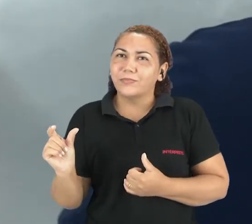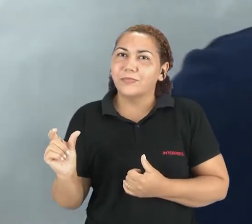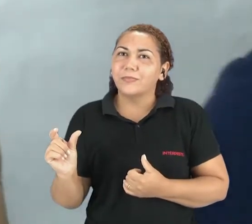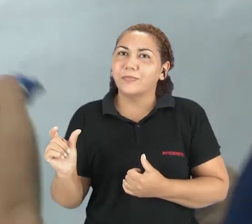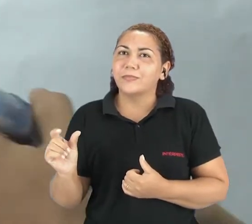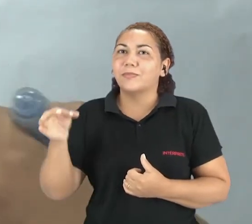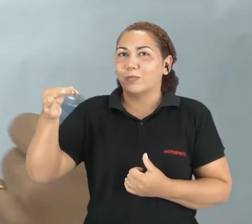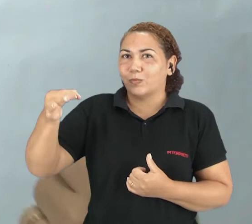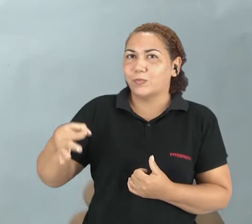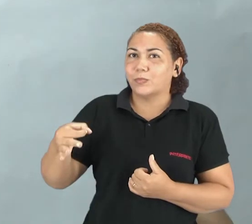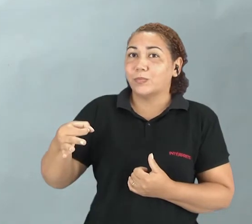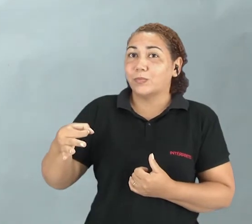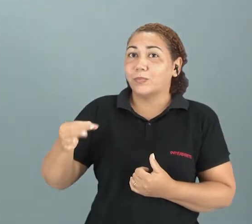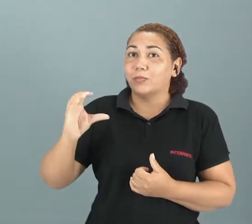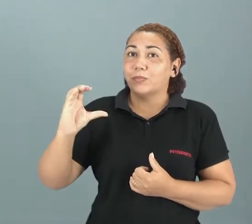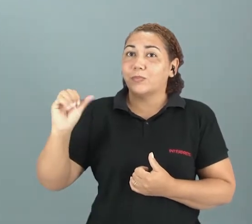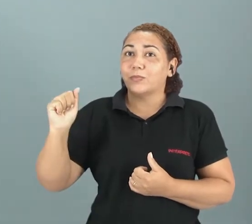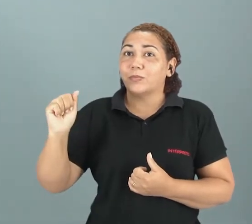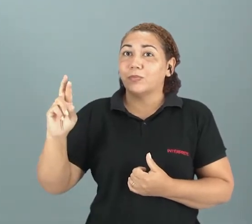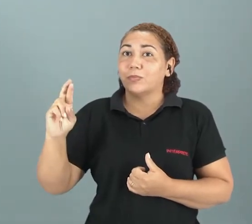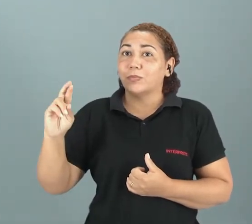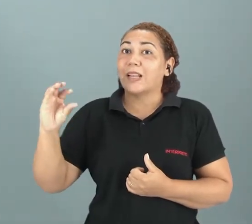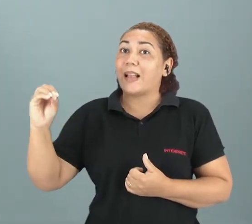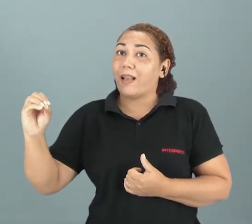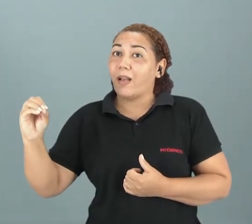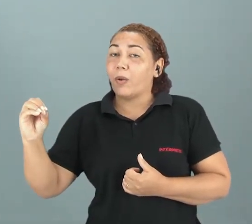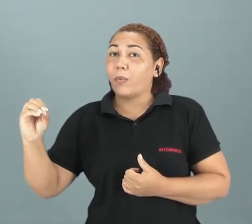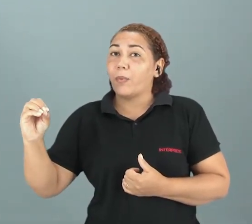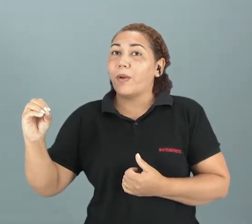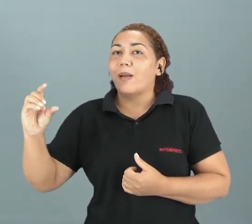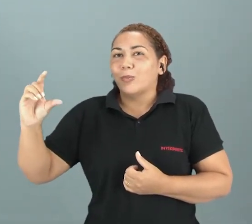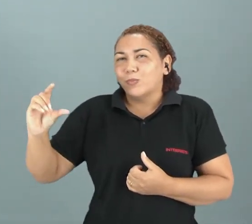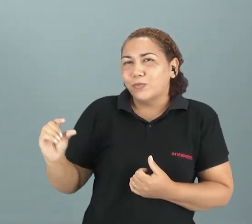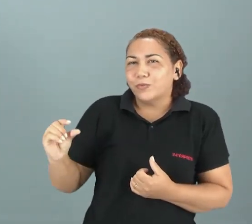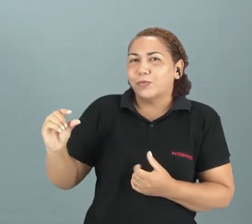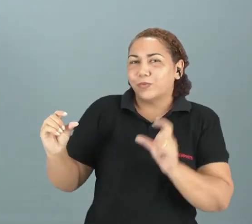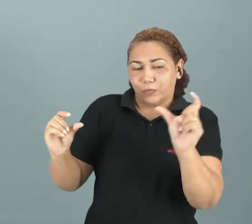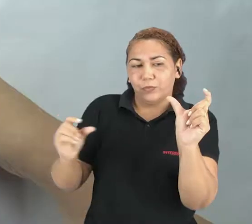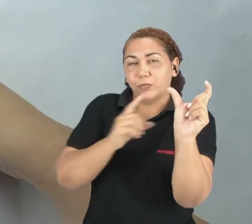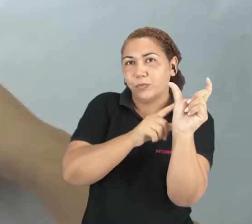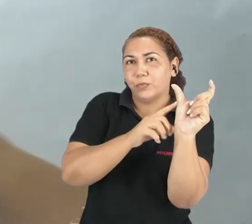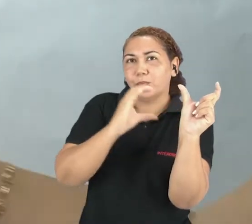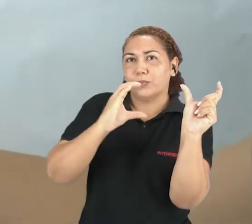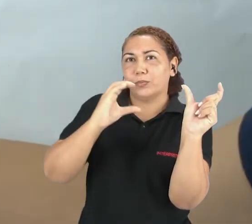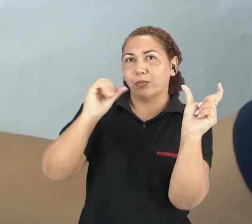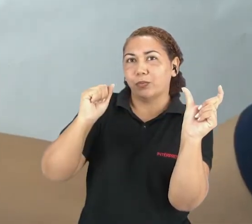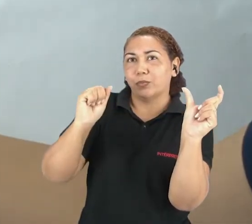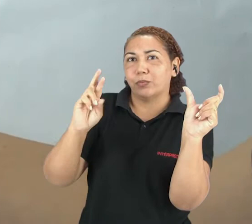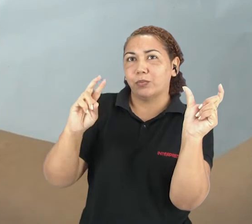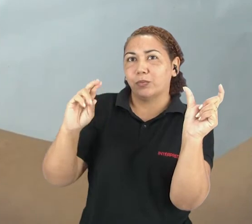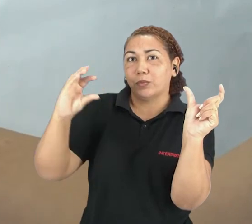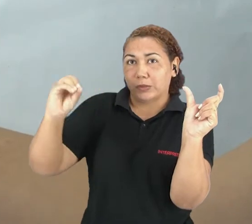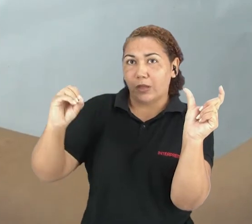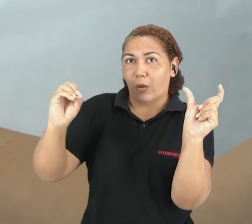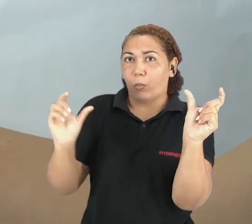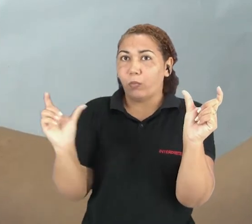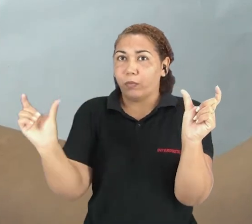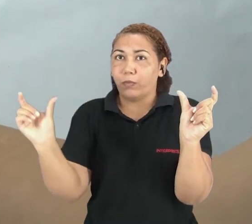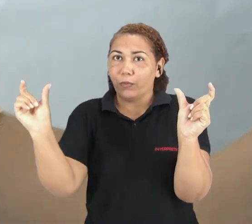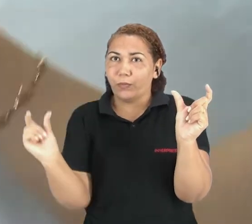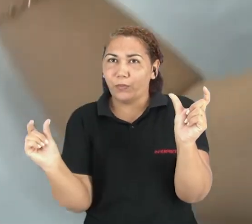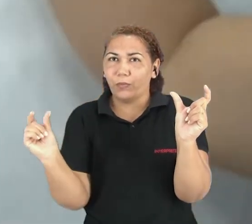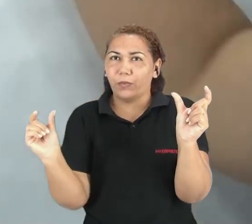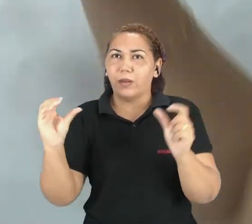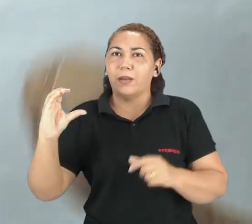carro, né? Que é o diminutivo de carro. Fazer essa associação, tá? Carro. Aí esse é o diminutivo